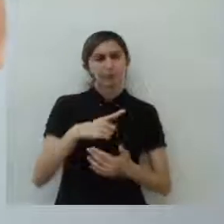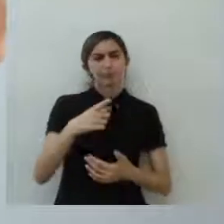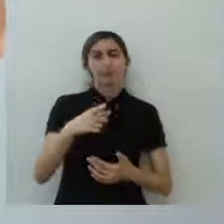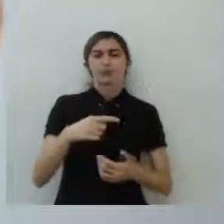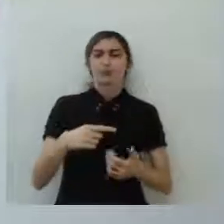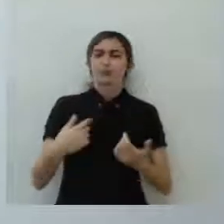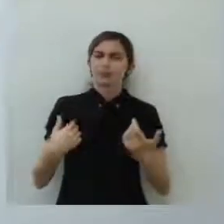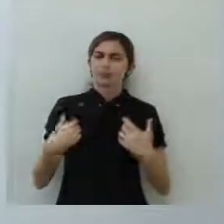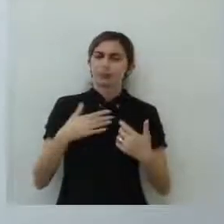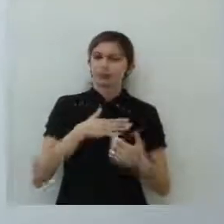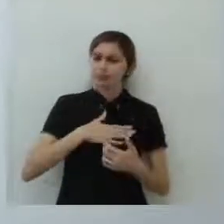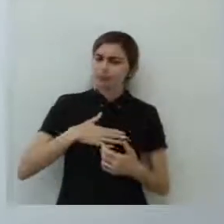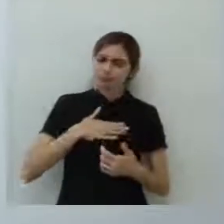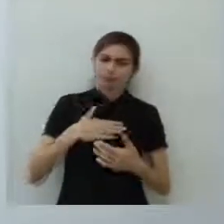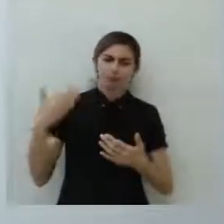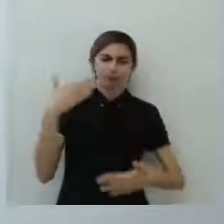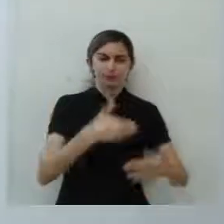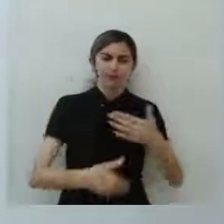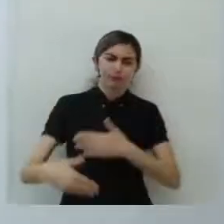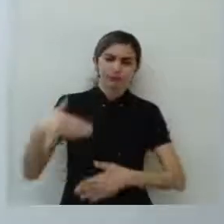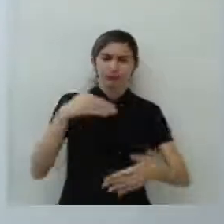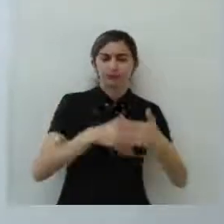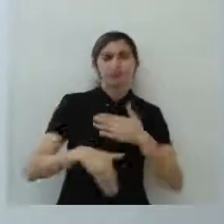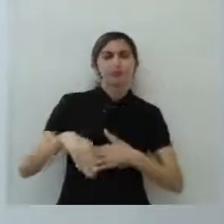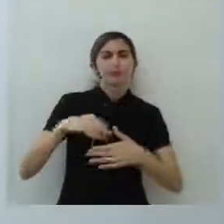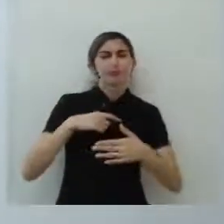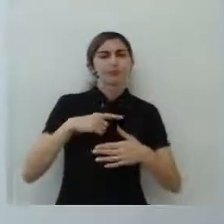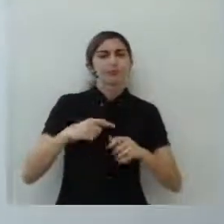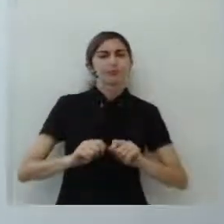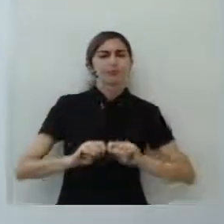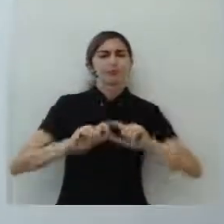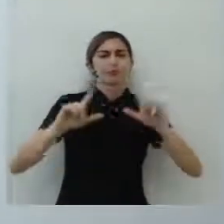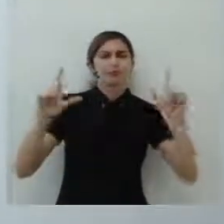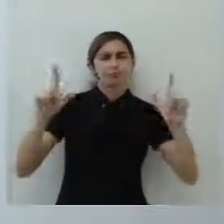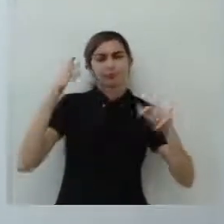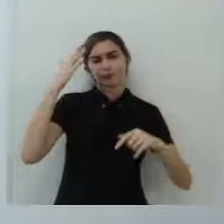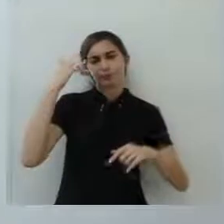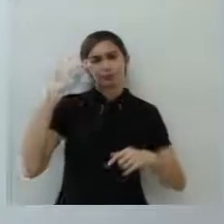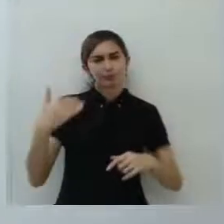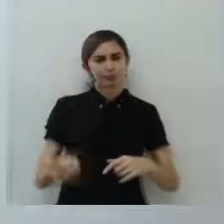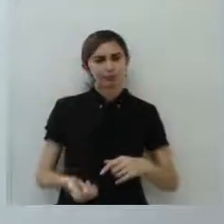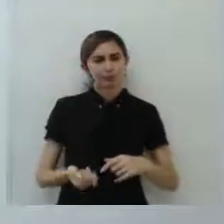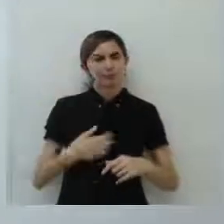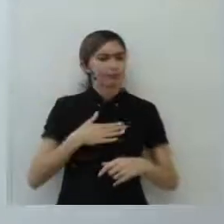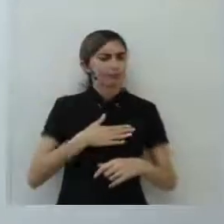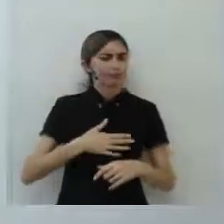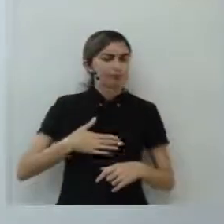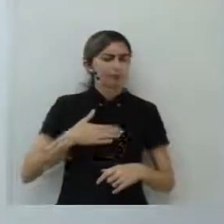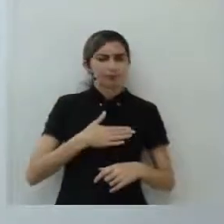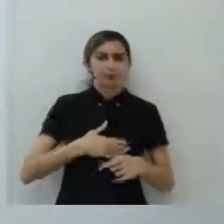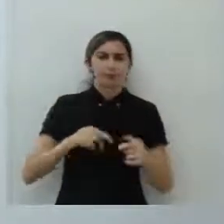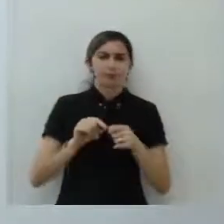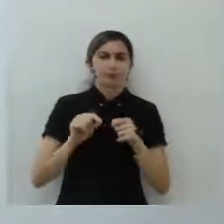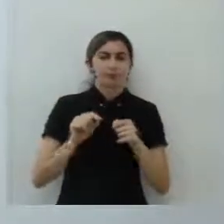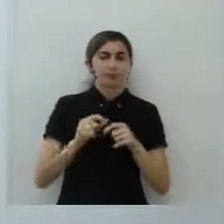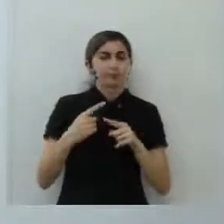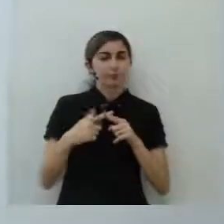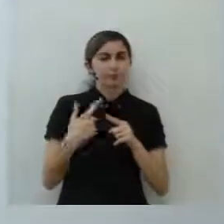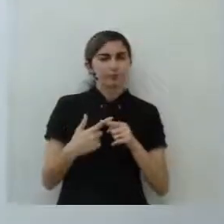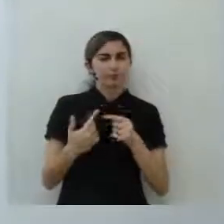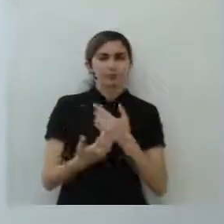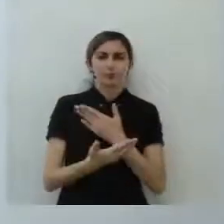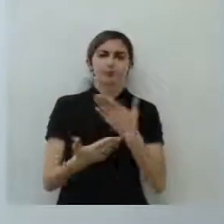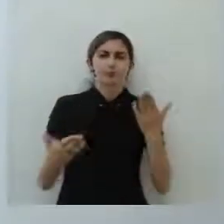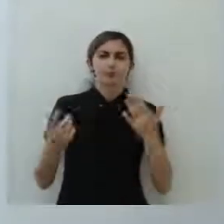mim e gosto muito de participar desse quadro, um quadro de muito sucesso, um quadro gostoso de fazer, por quê?